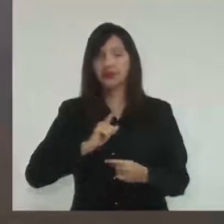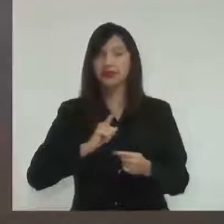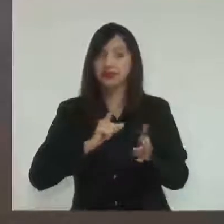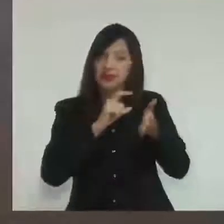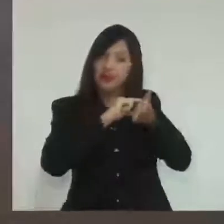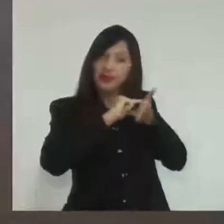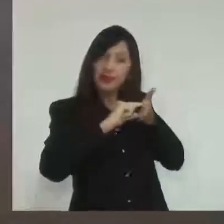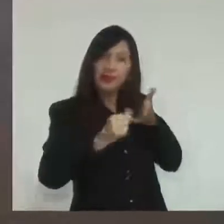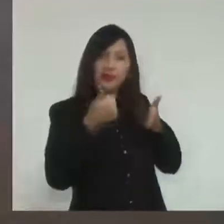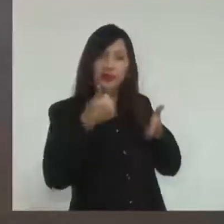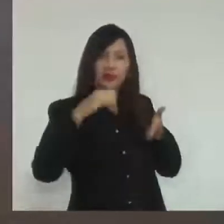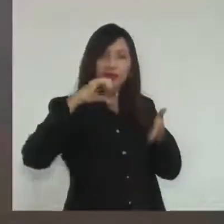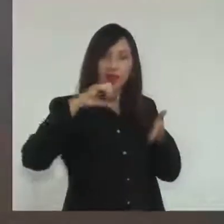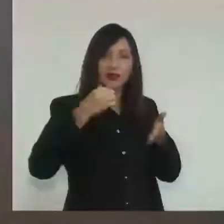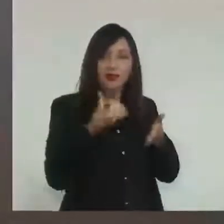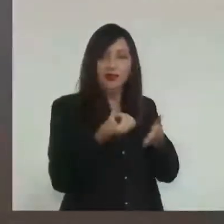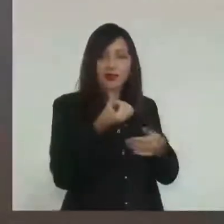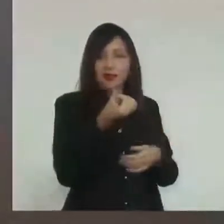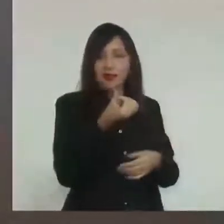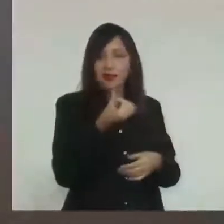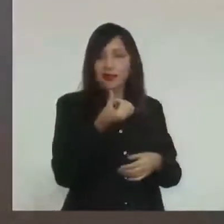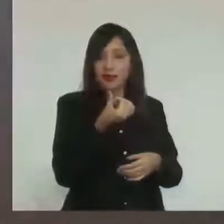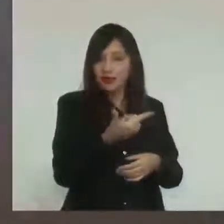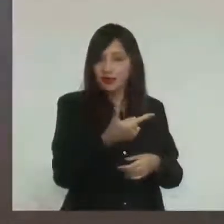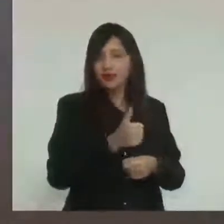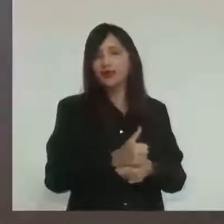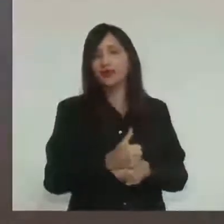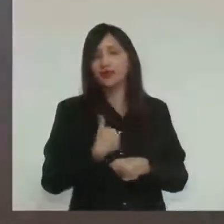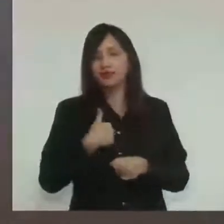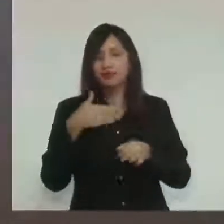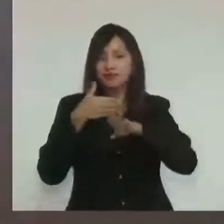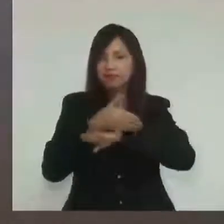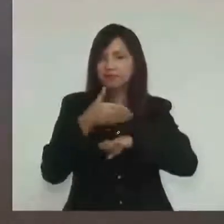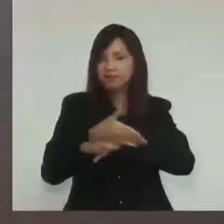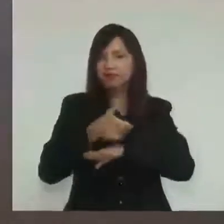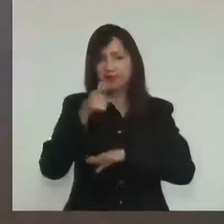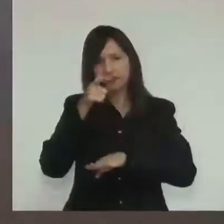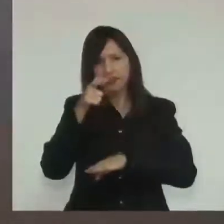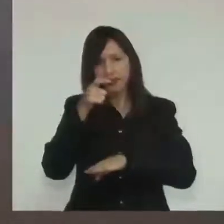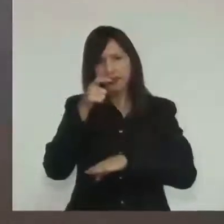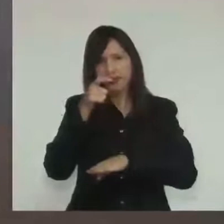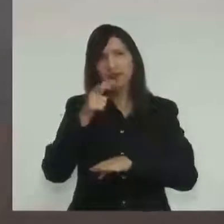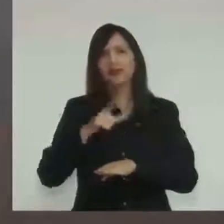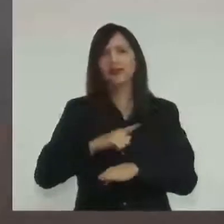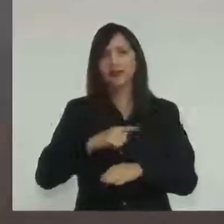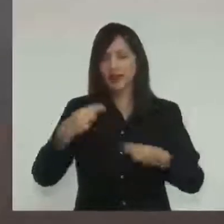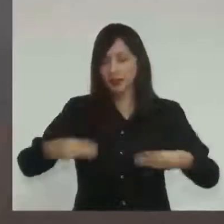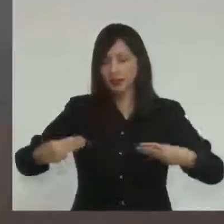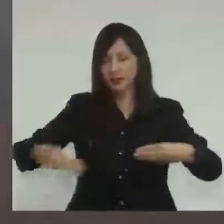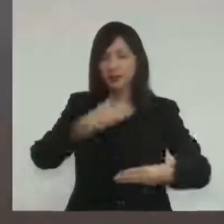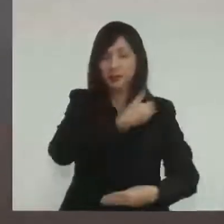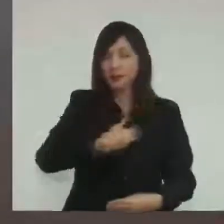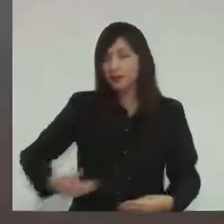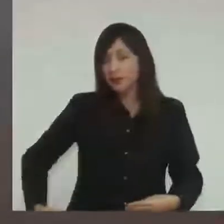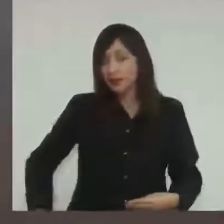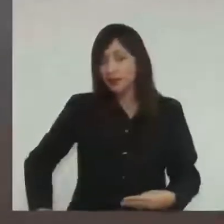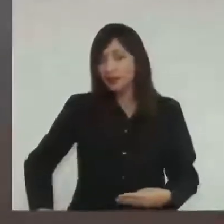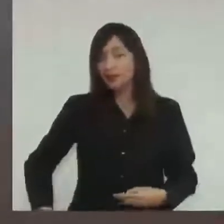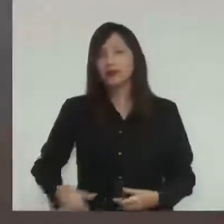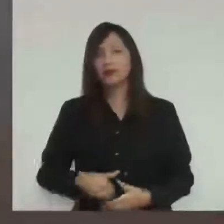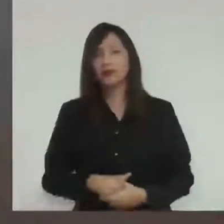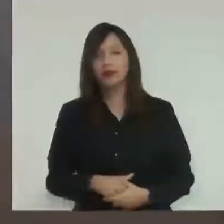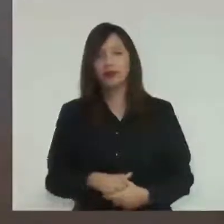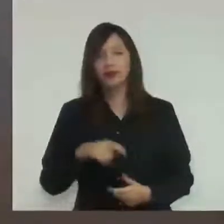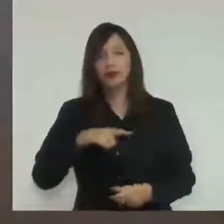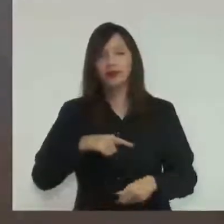1982, esse termo nunca foi apresentado, eu tive acesso a ele nos autos do Ministério Público. No entanto, aquele é